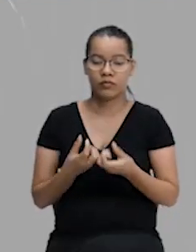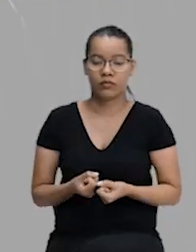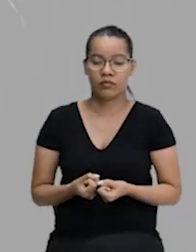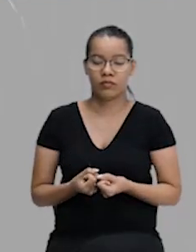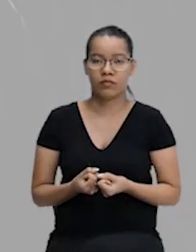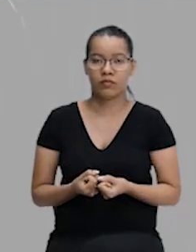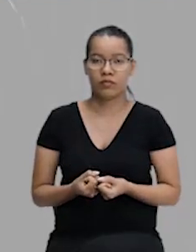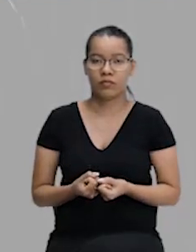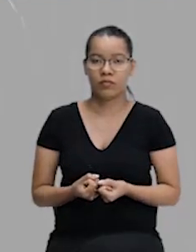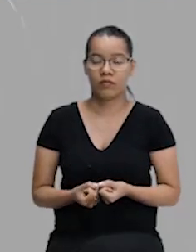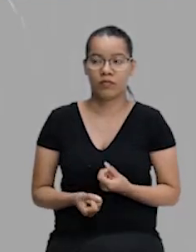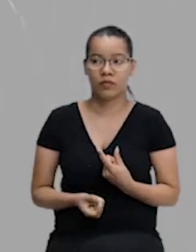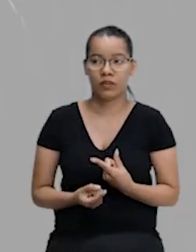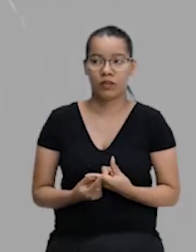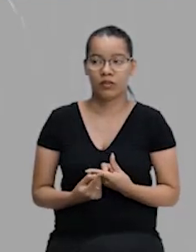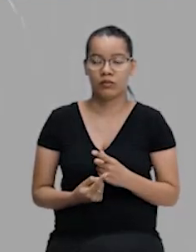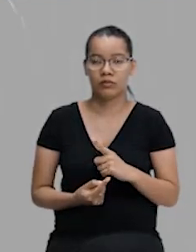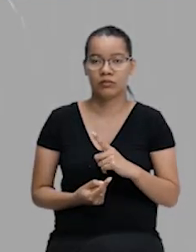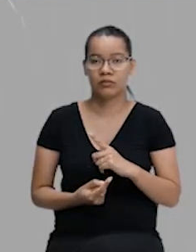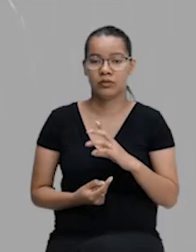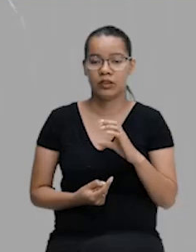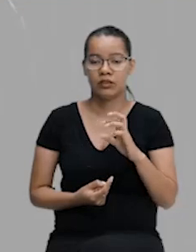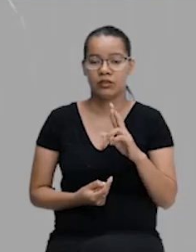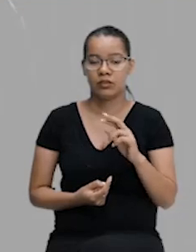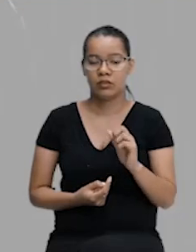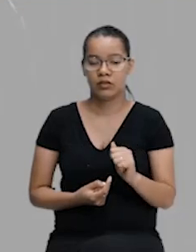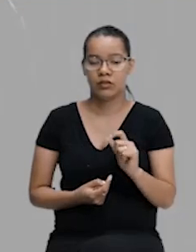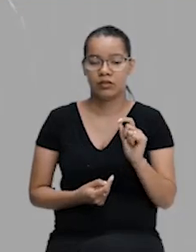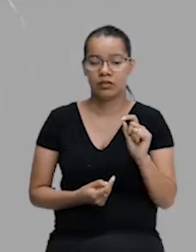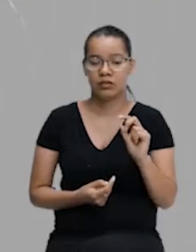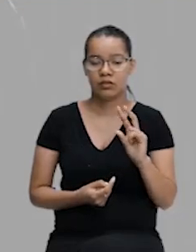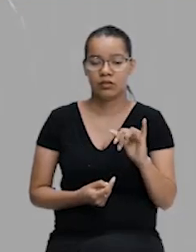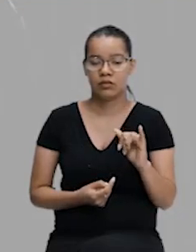folha. Porque existe uma cera que vai